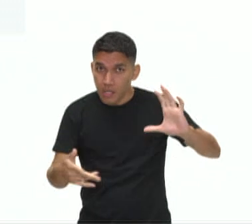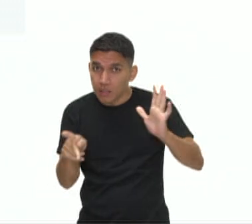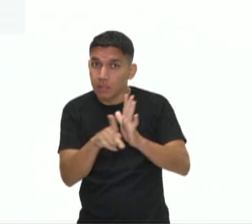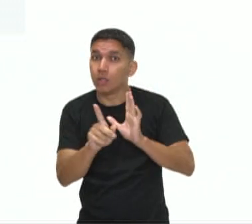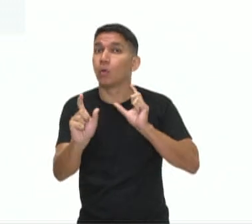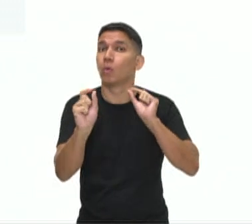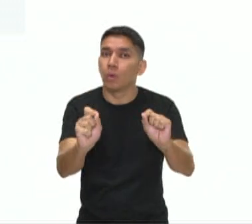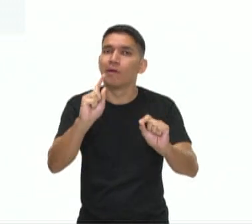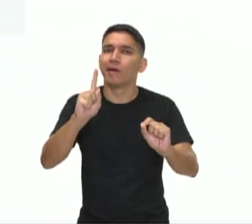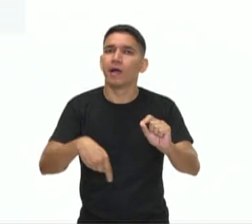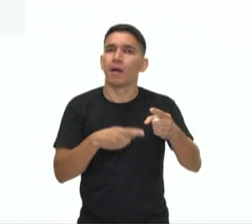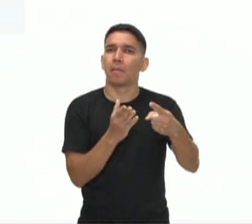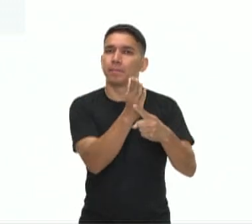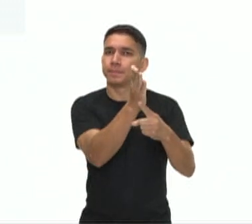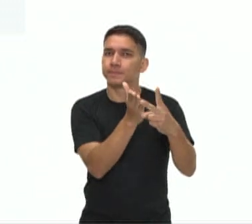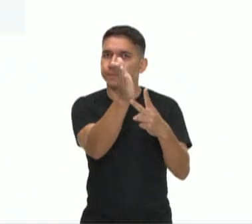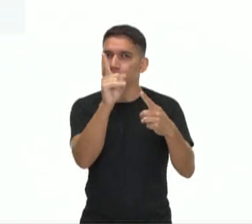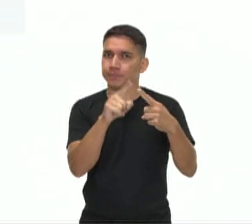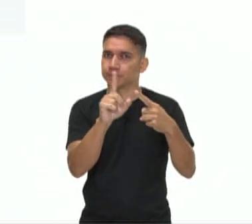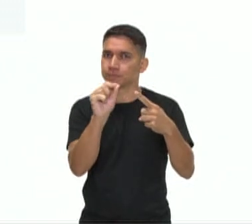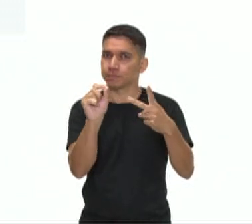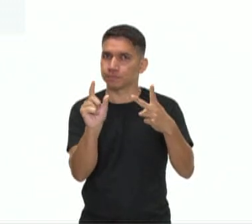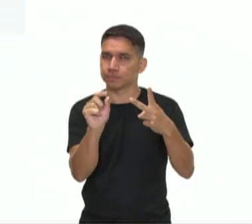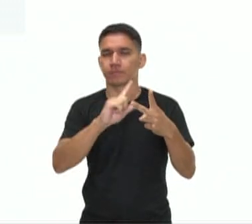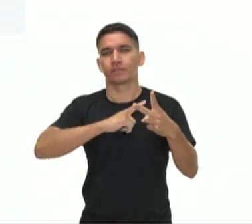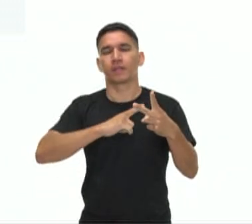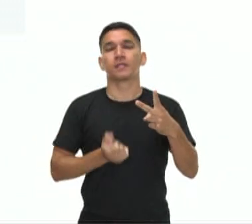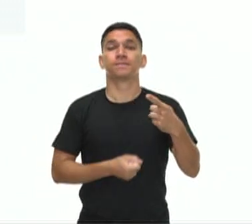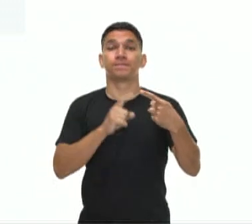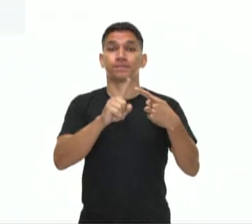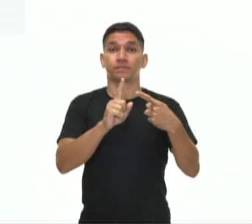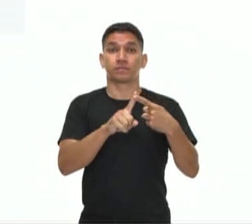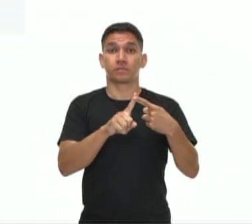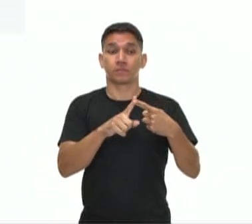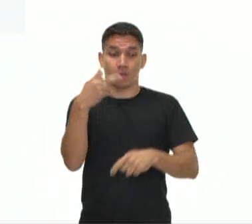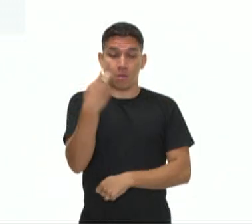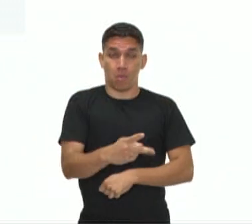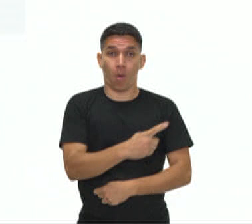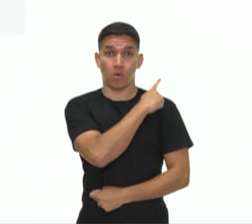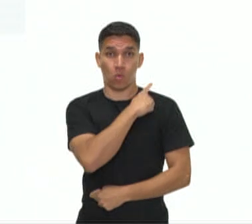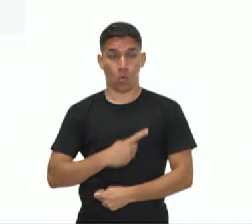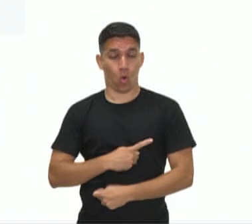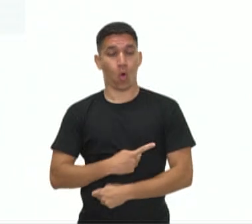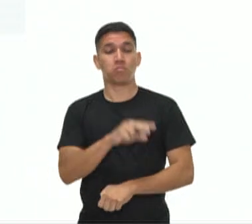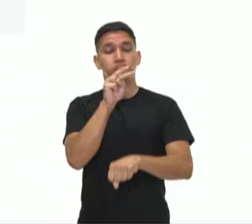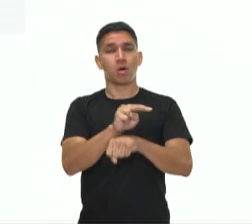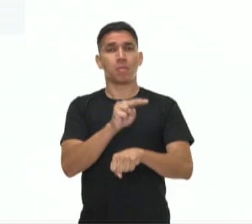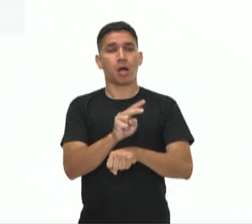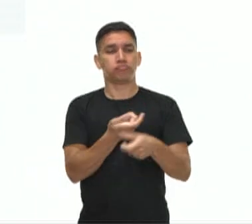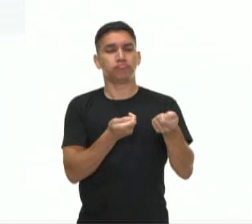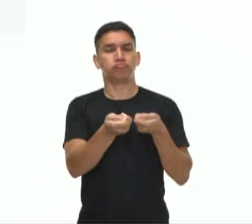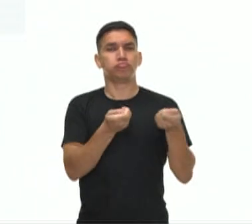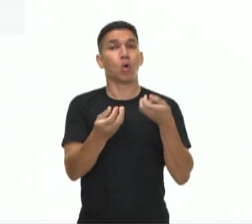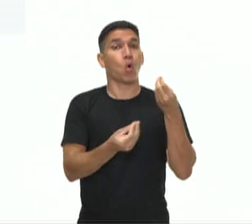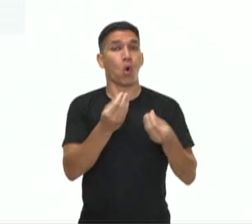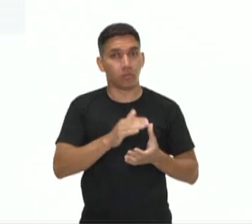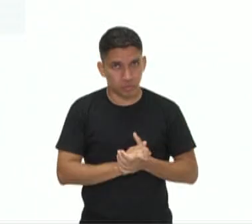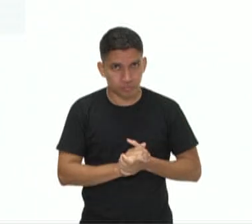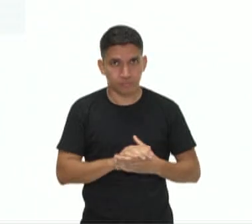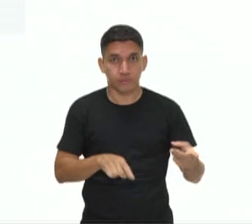caracterizava-se por duas práticas. A política dos governantes, dos governadores, né, e